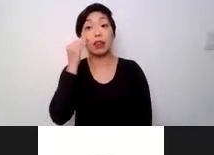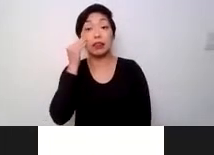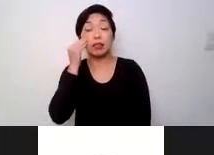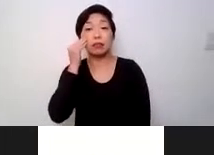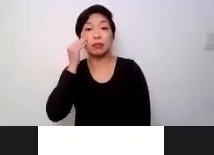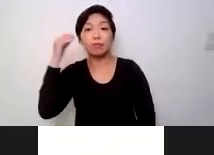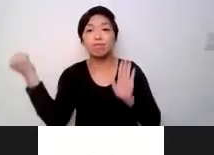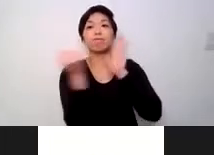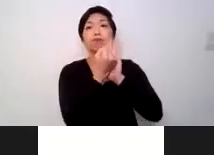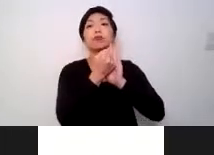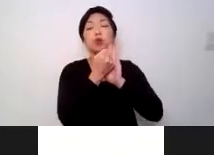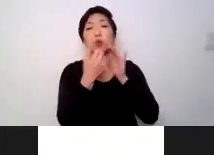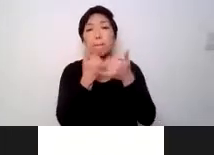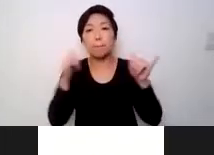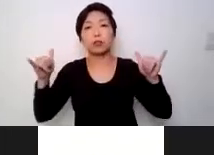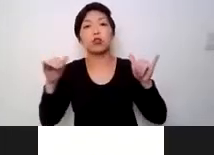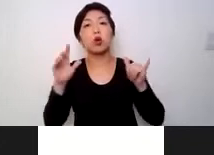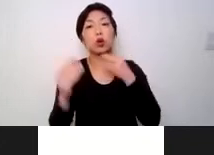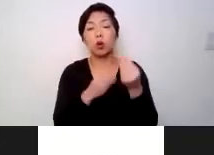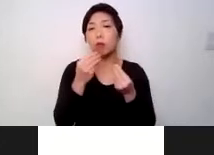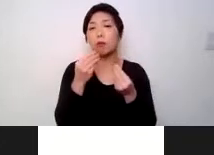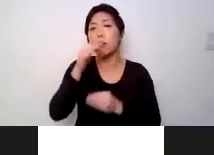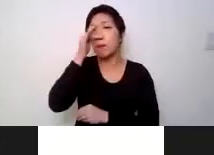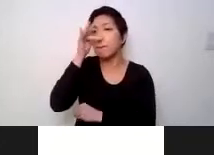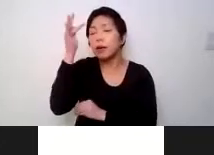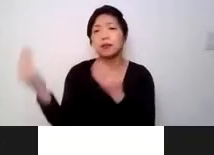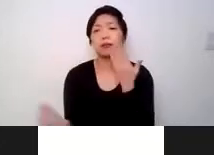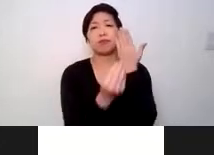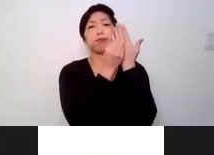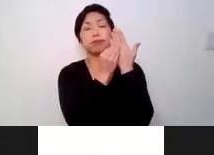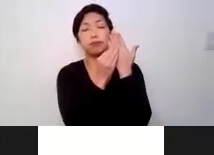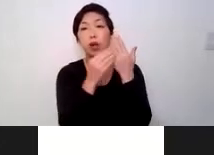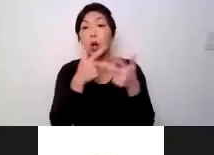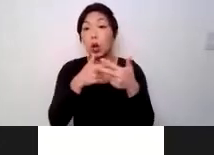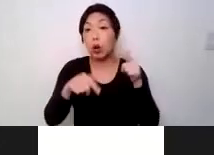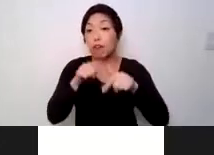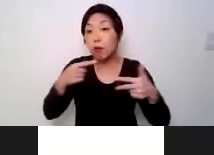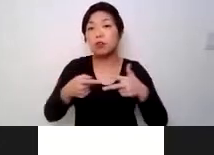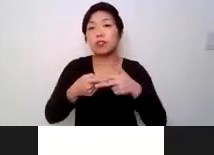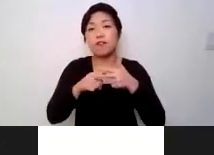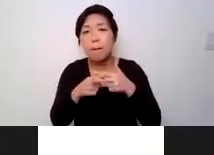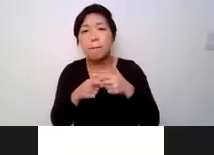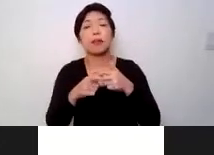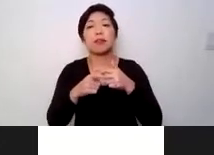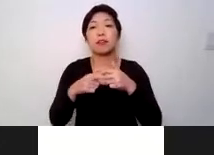inserindo plantas a pá do pedreiro o alicate etc